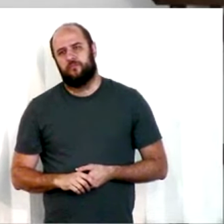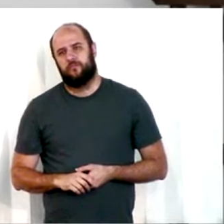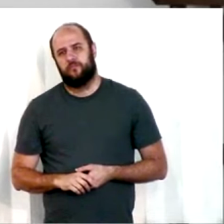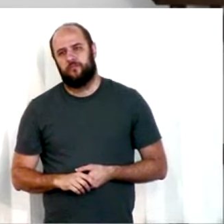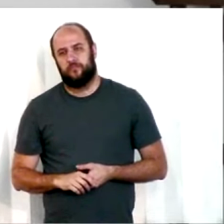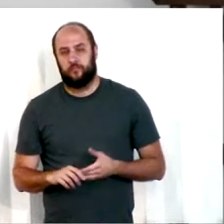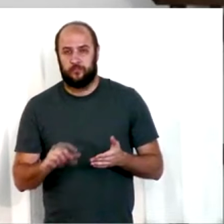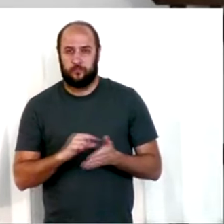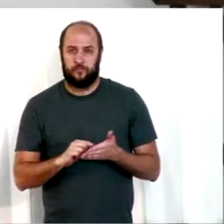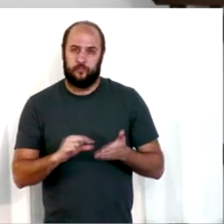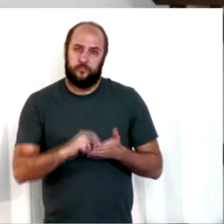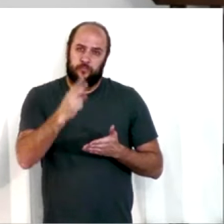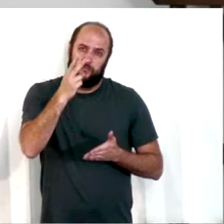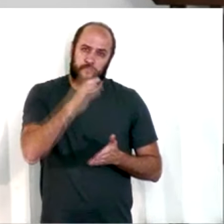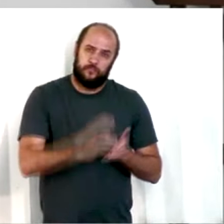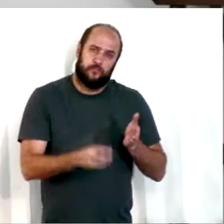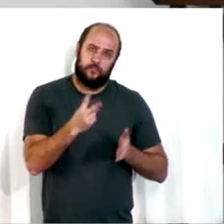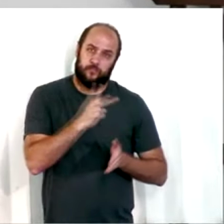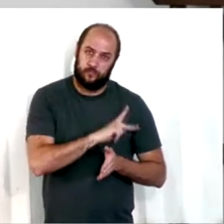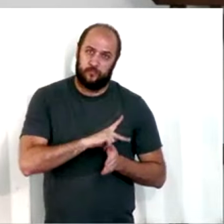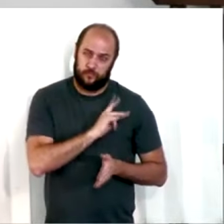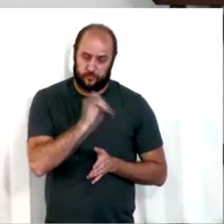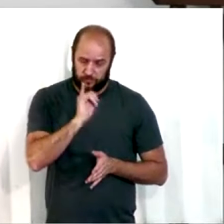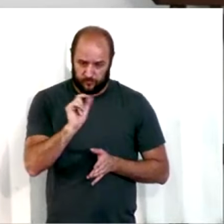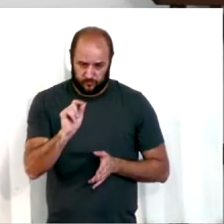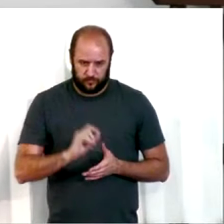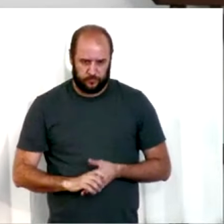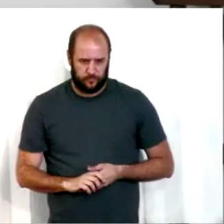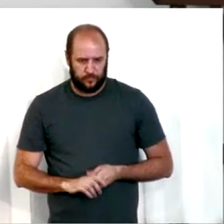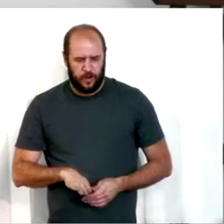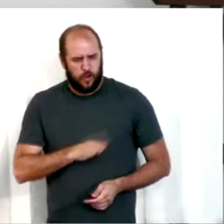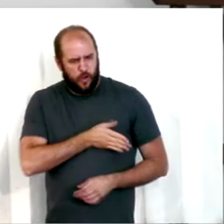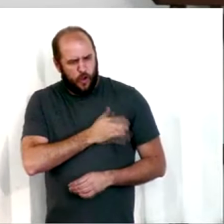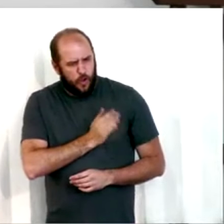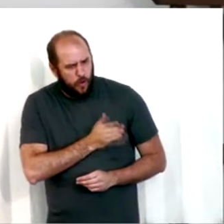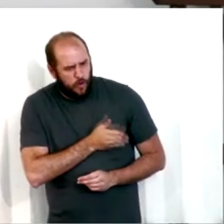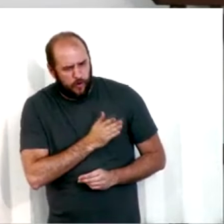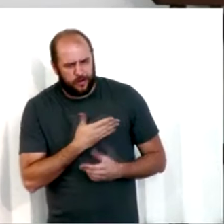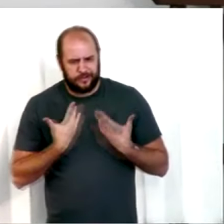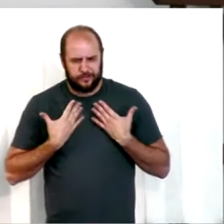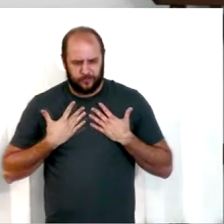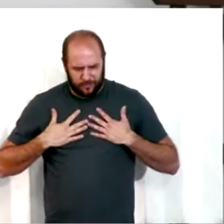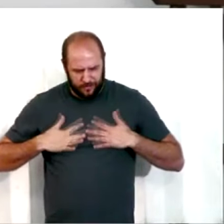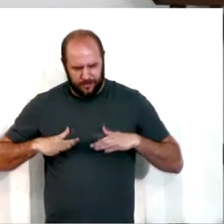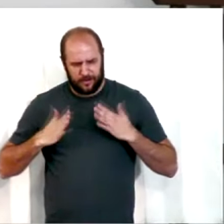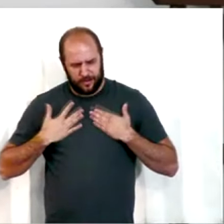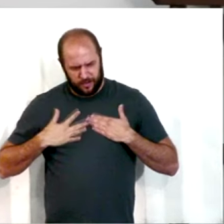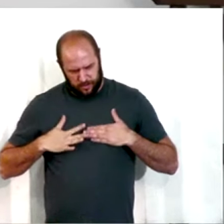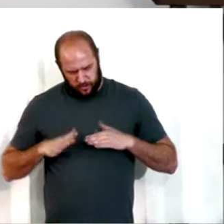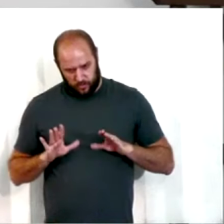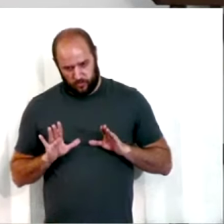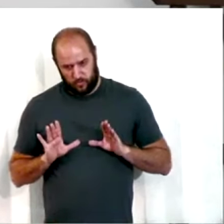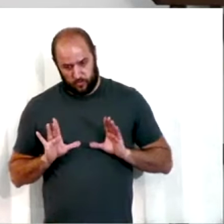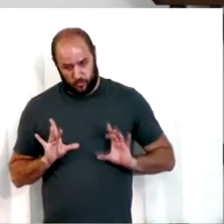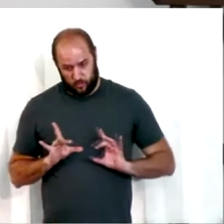No verso 2 do capítulo 2, Paulo diz assim, para que o coração deles seja confortado e vinculado juntamente